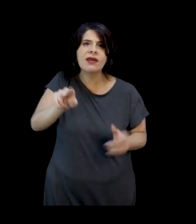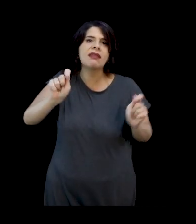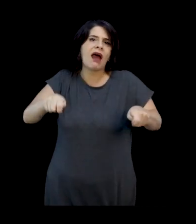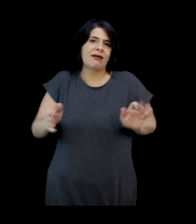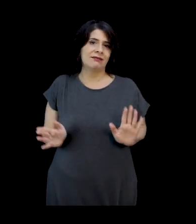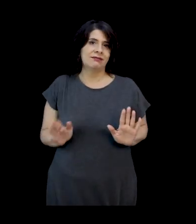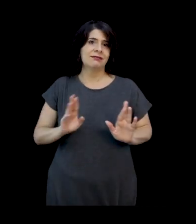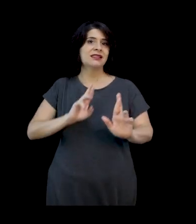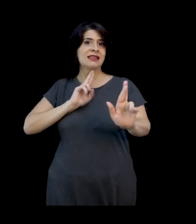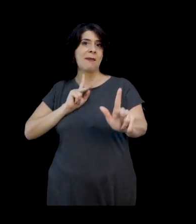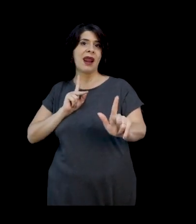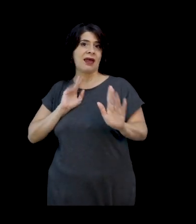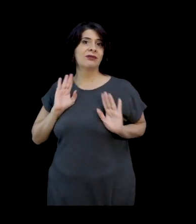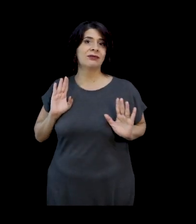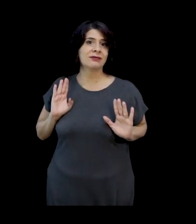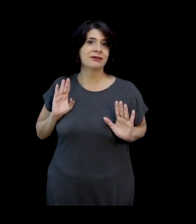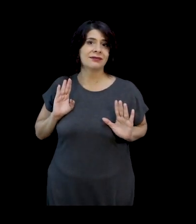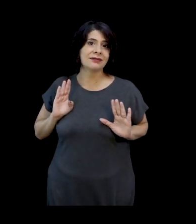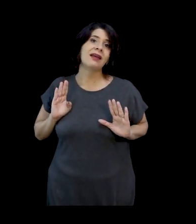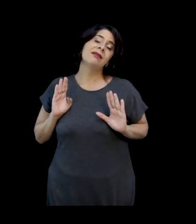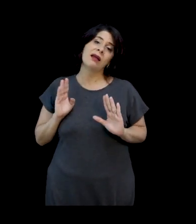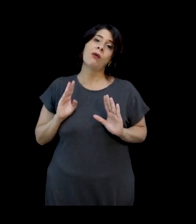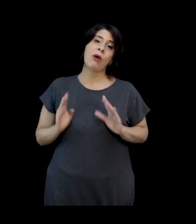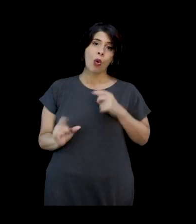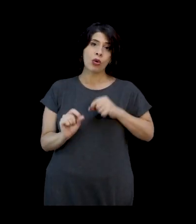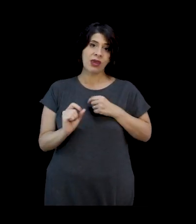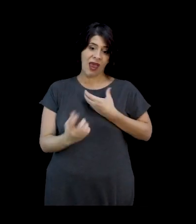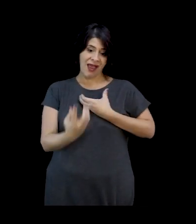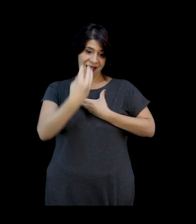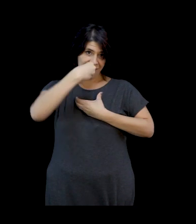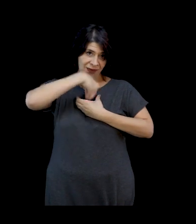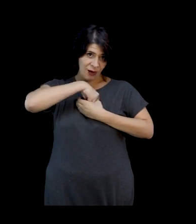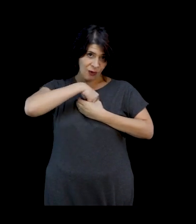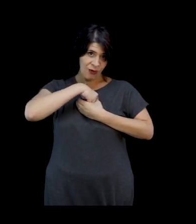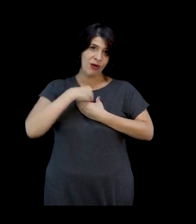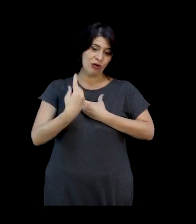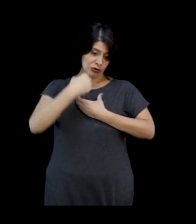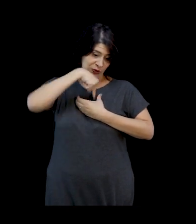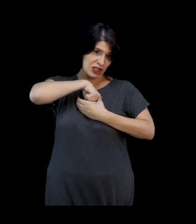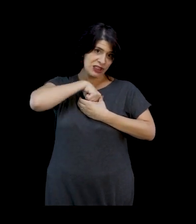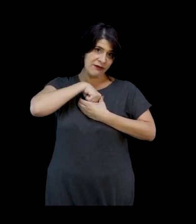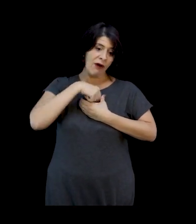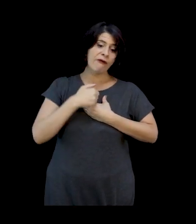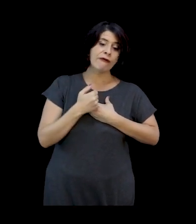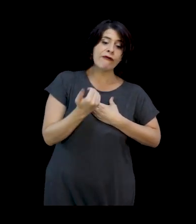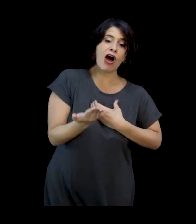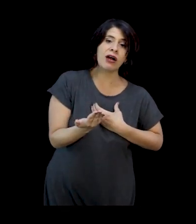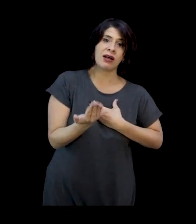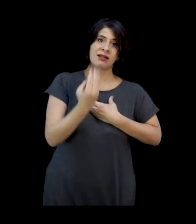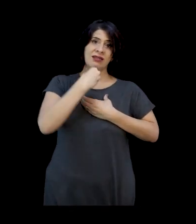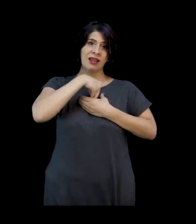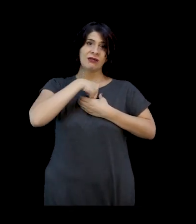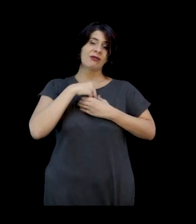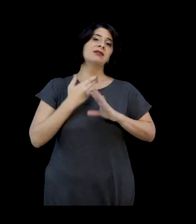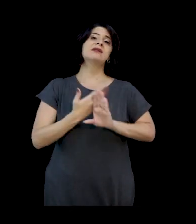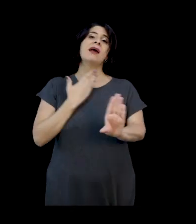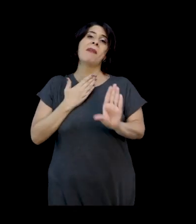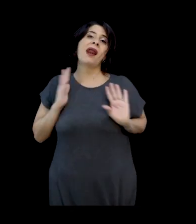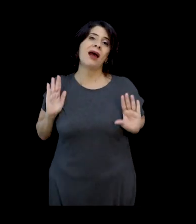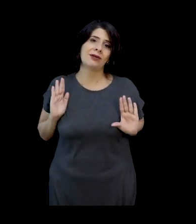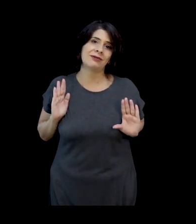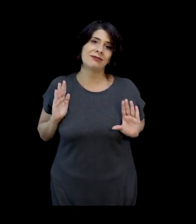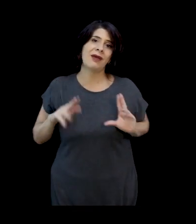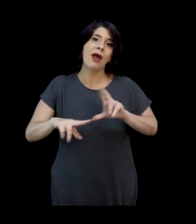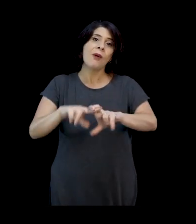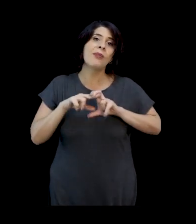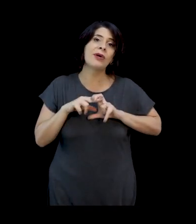atividade psíquica, que é apartada do mundo objetivo, embora sempre em relação com ele. Agora, o que o Zimmel chama de cultura é o